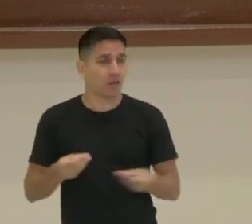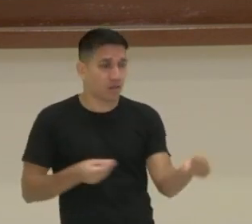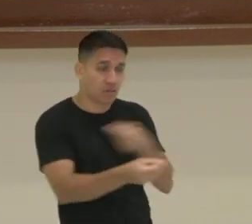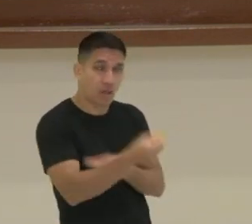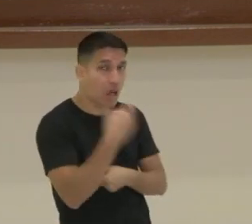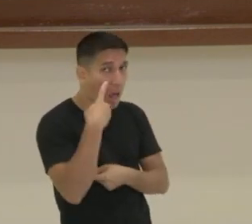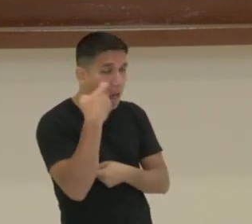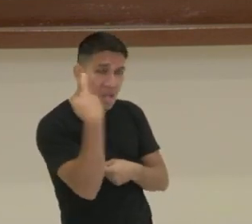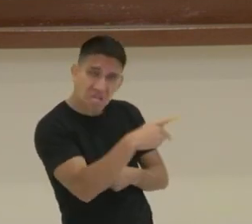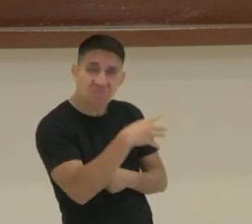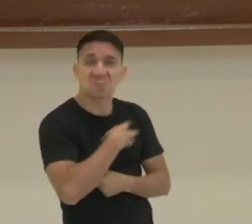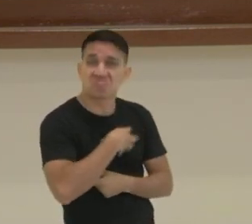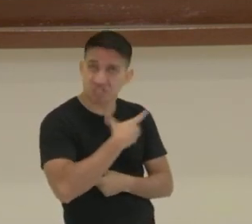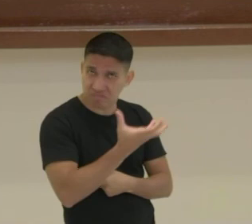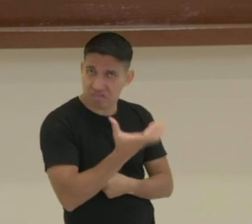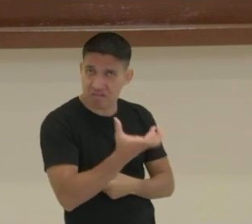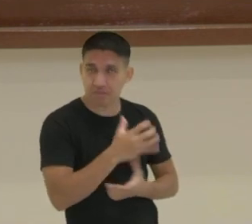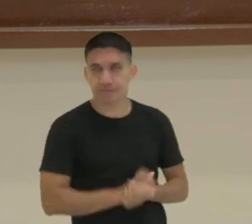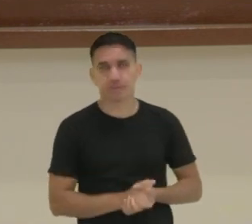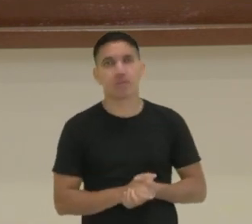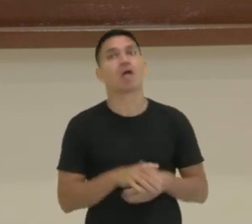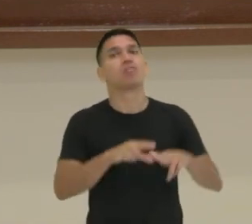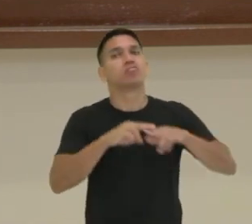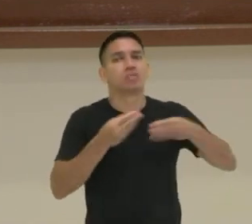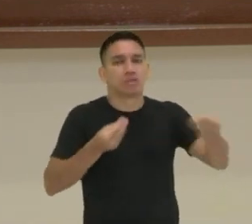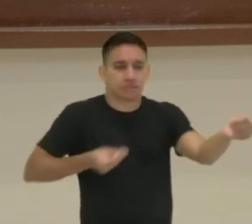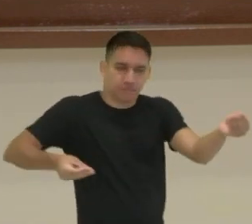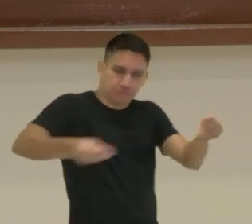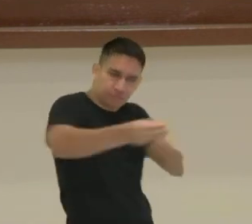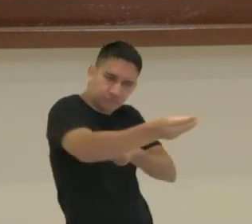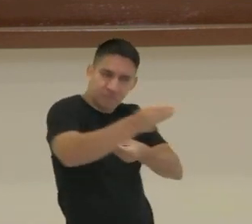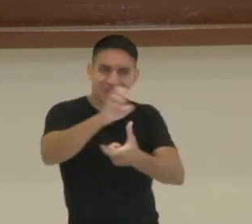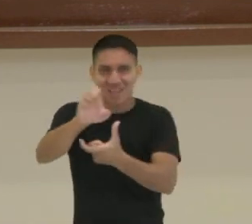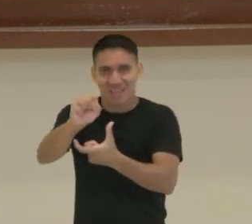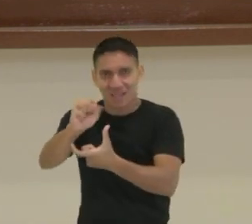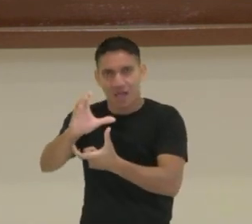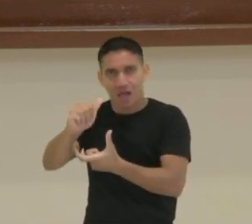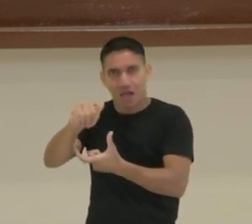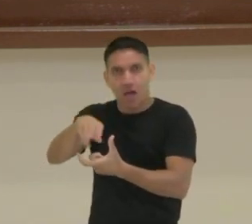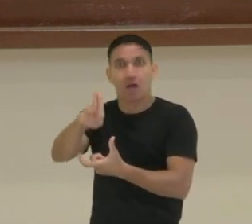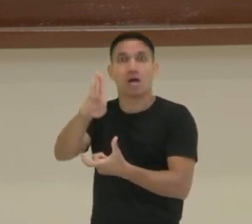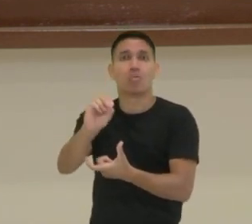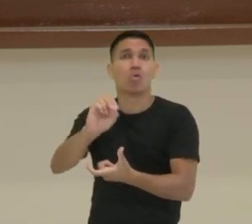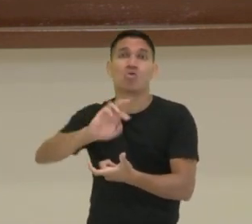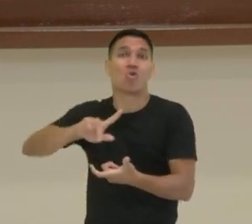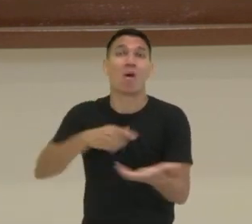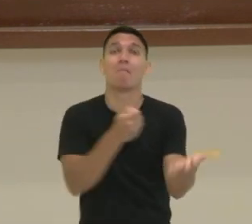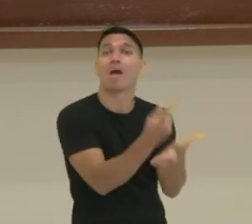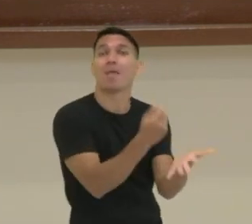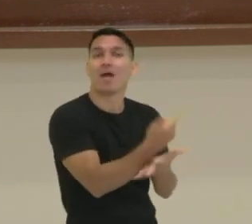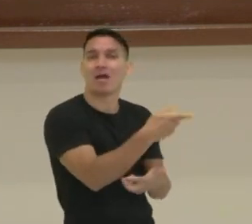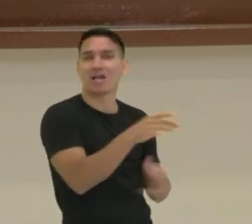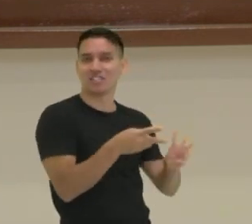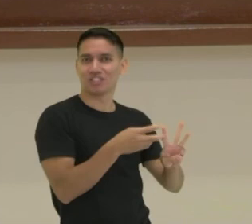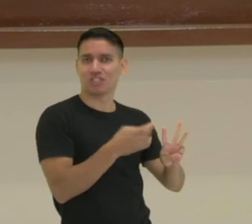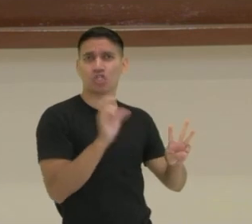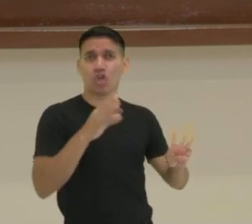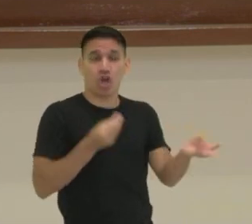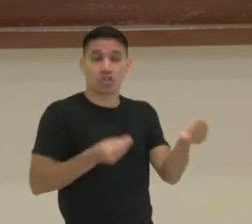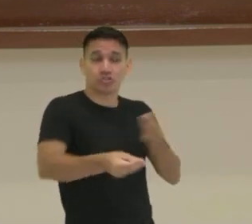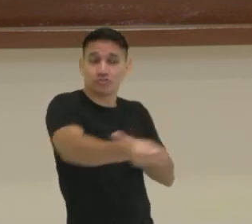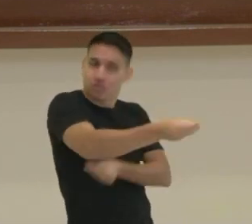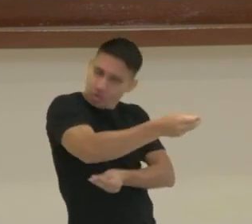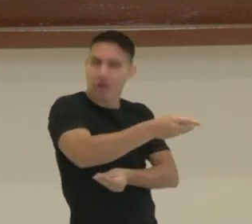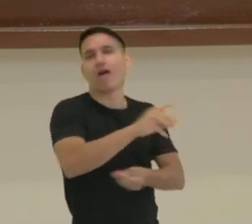interessavam aos índios. Então eles usaram o escambo, né? Não pagavam os índios, trocavam, né?